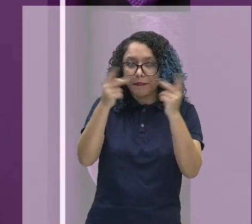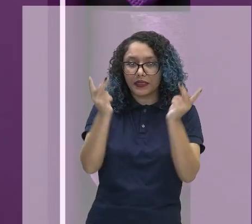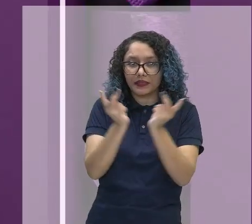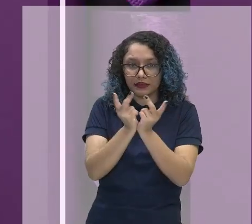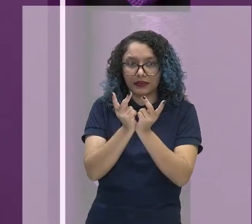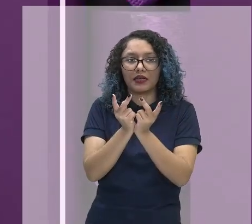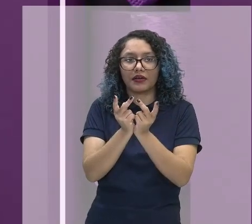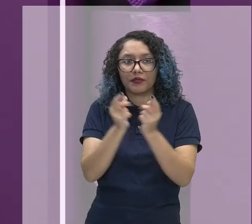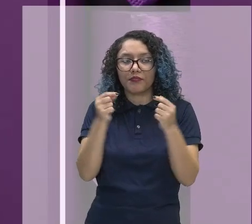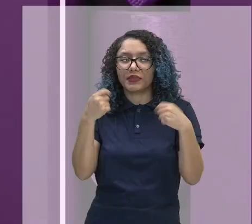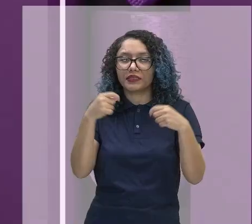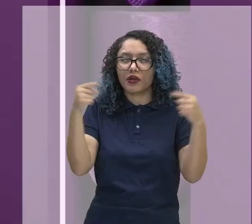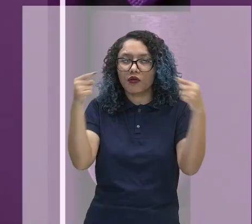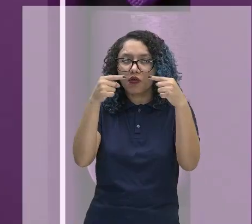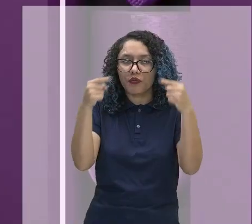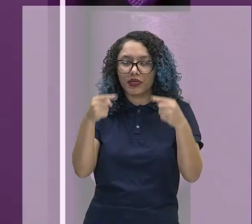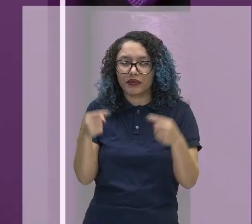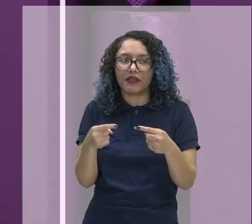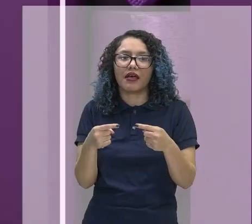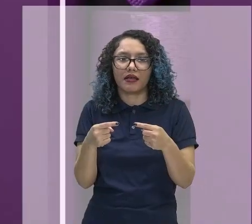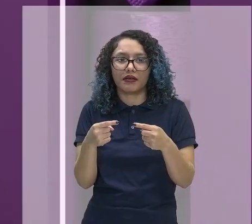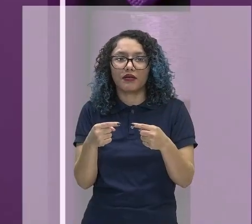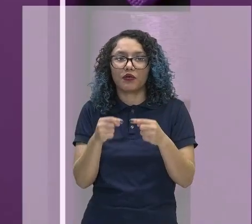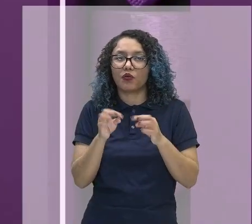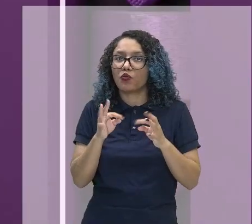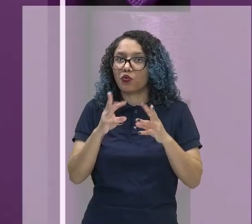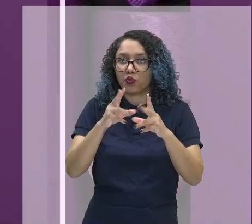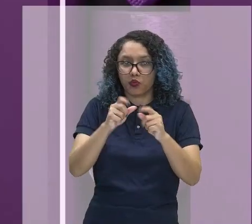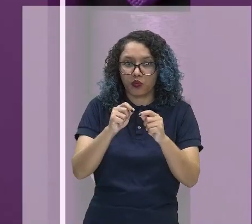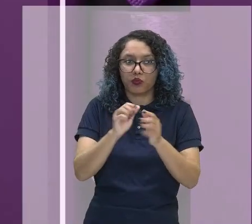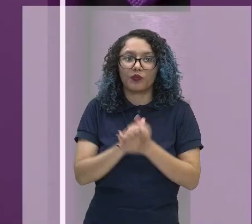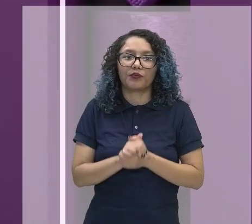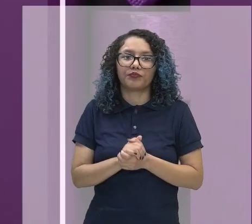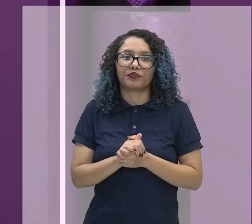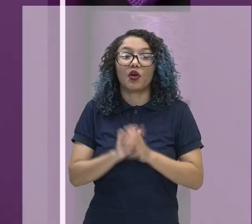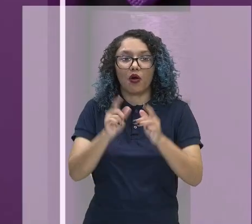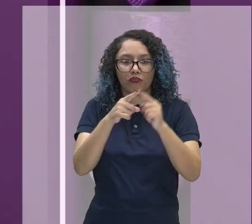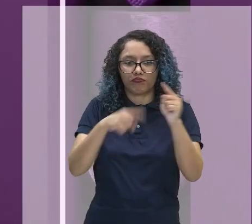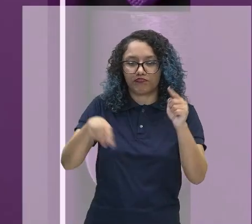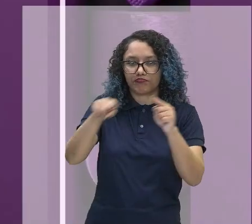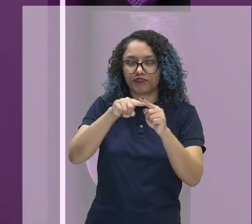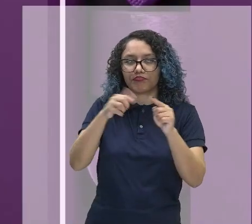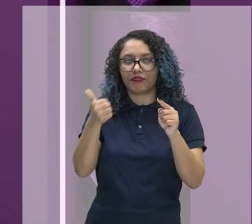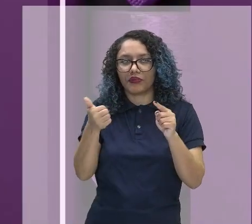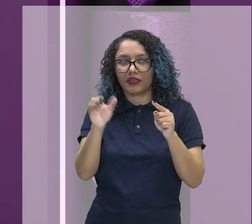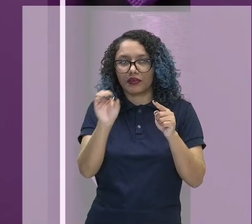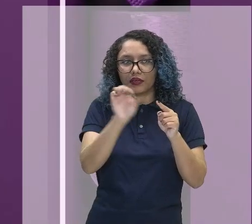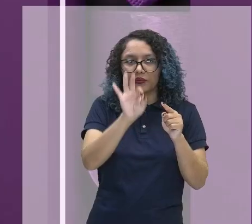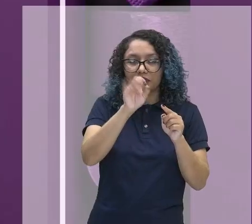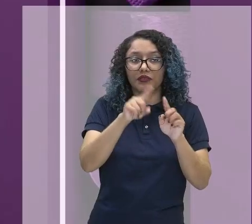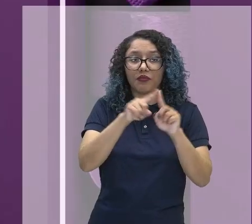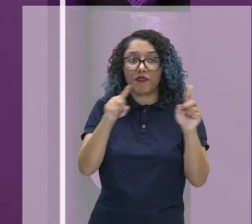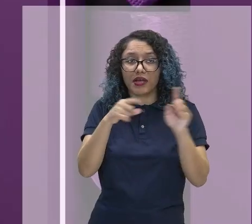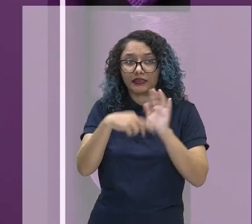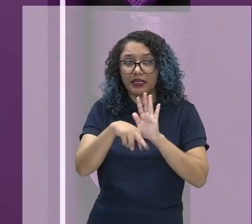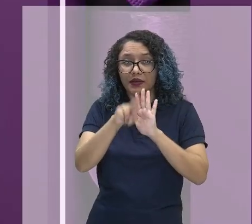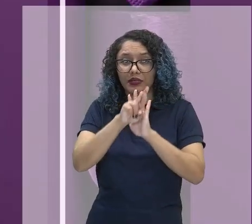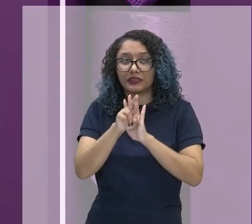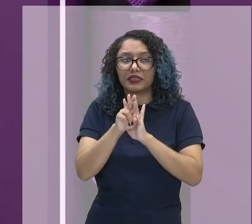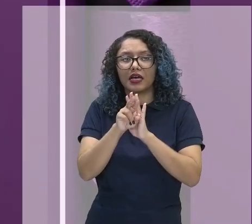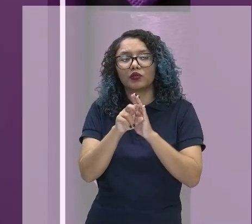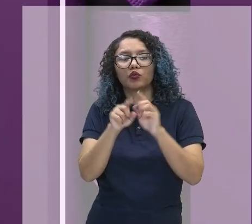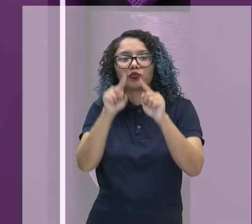total, tá? Então, o total, 100%. Mas isso ali está representado de forma angular, então eu tenho que calcular esse